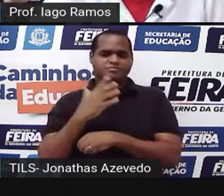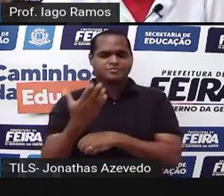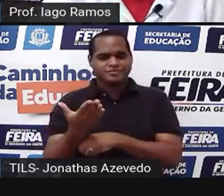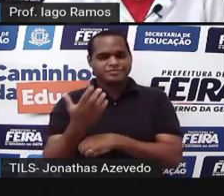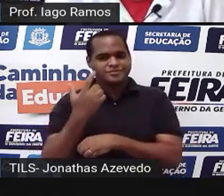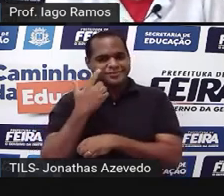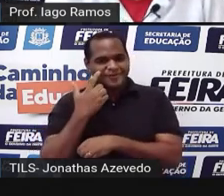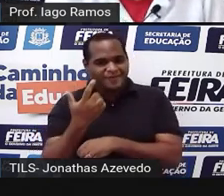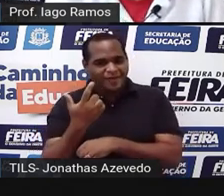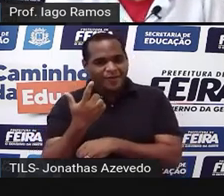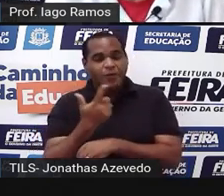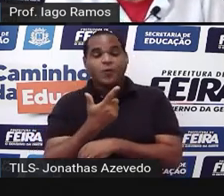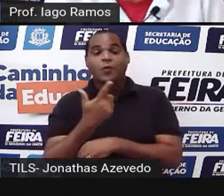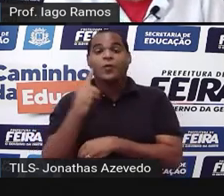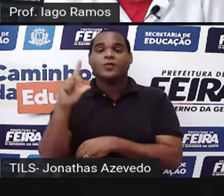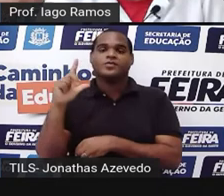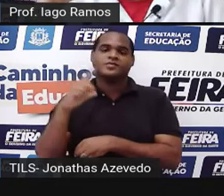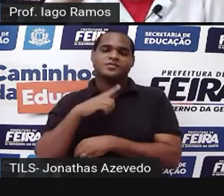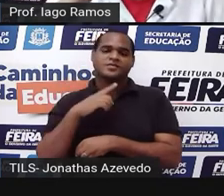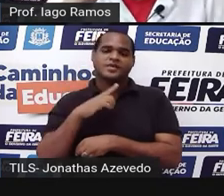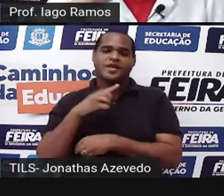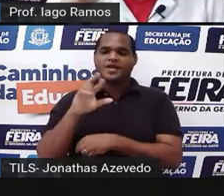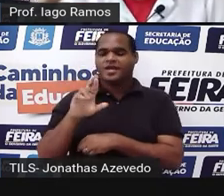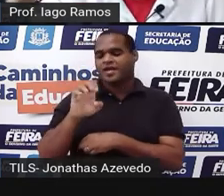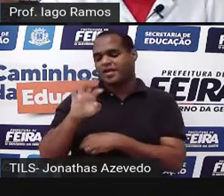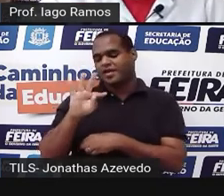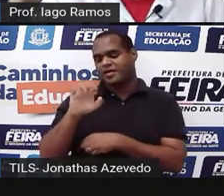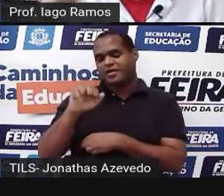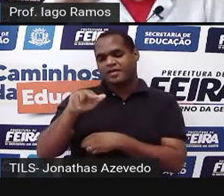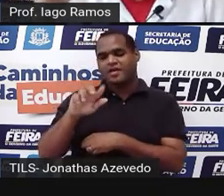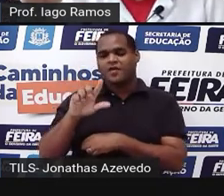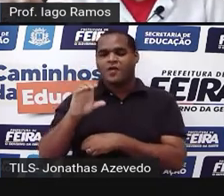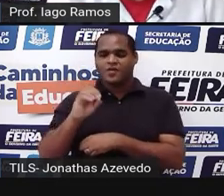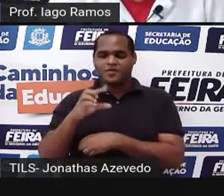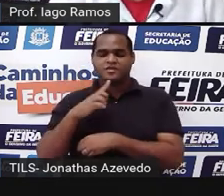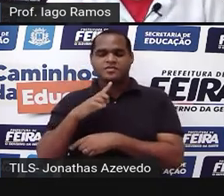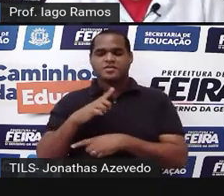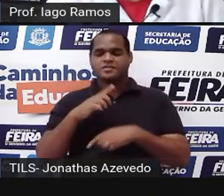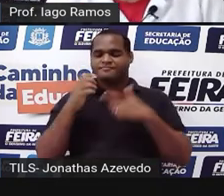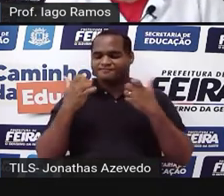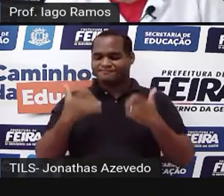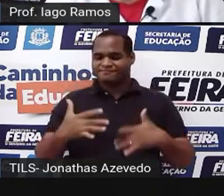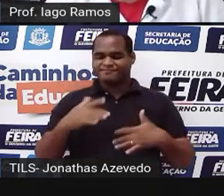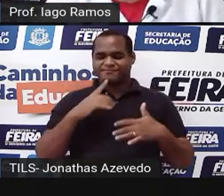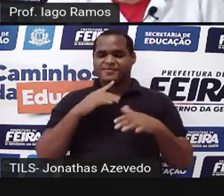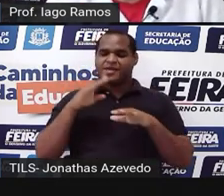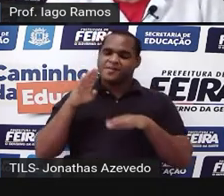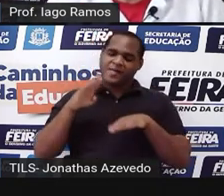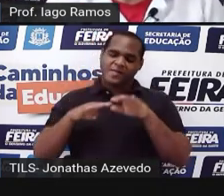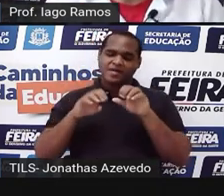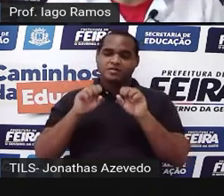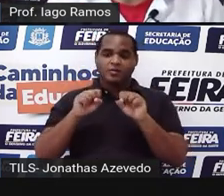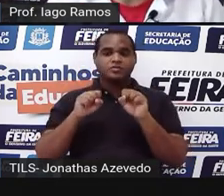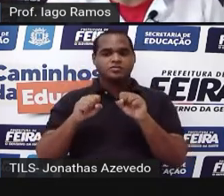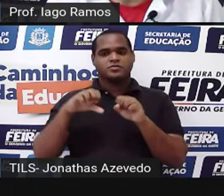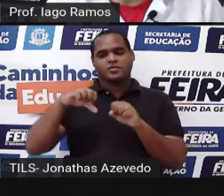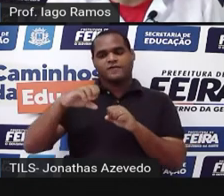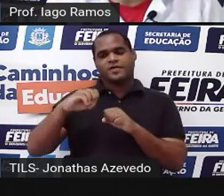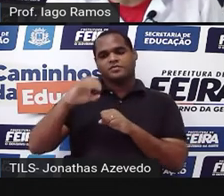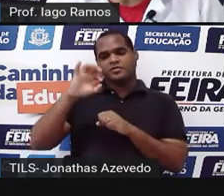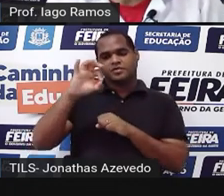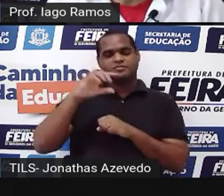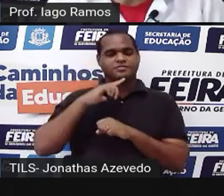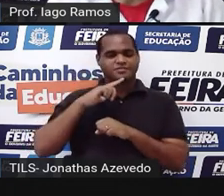Então, o outro retângulo, né? Os ângulos que são correspondentes a esses precisam ser de 90